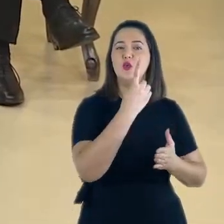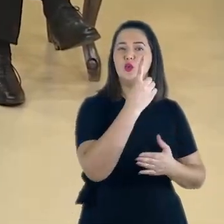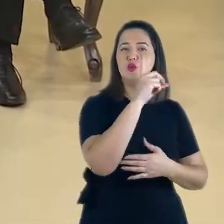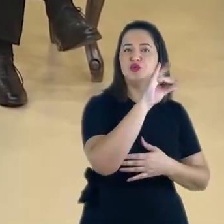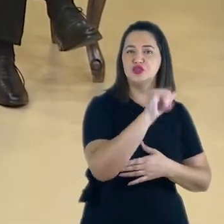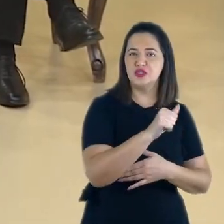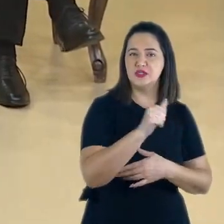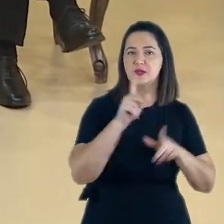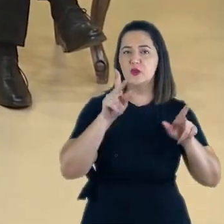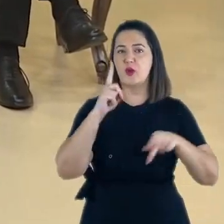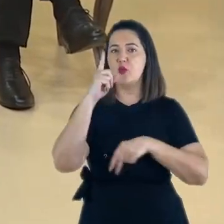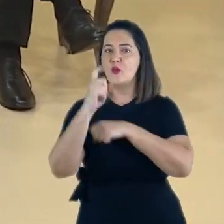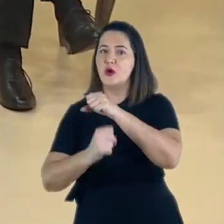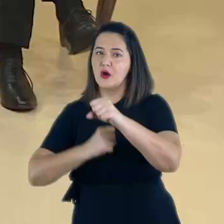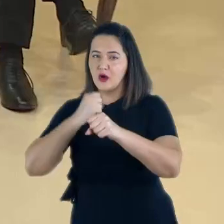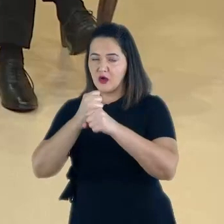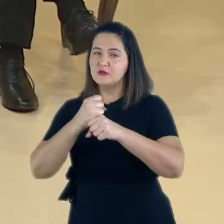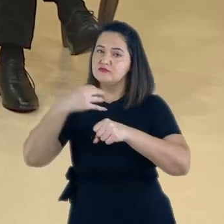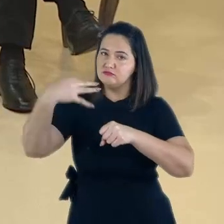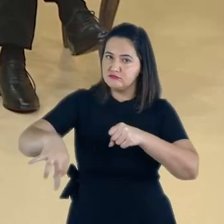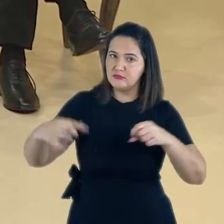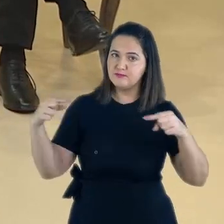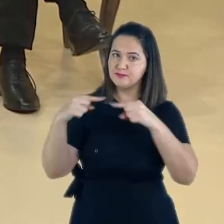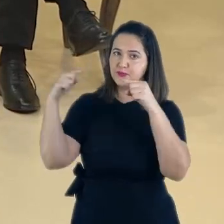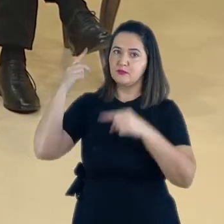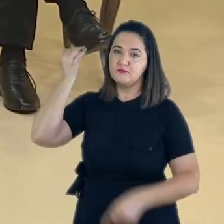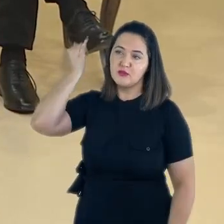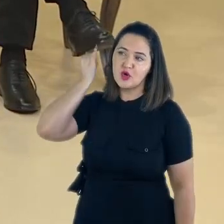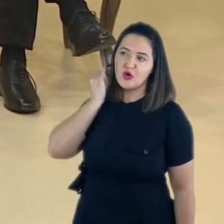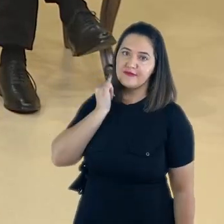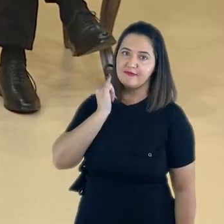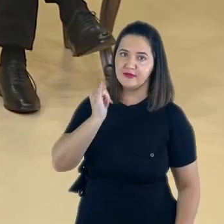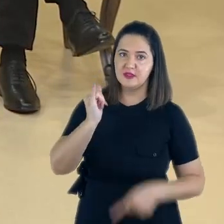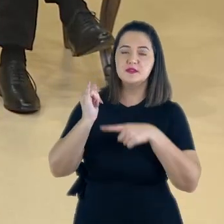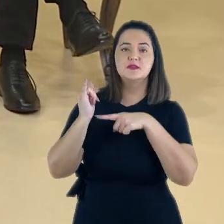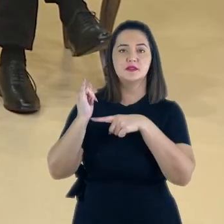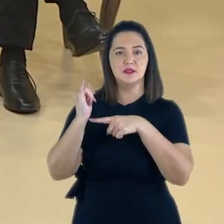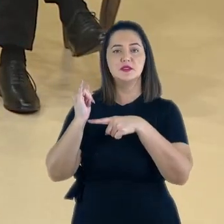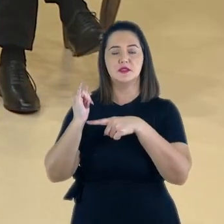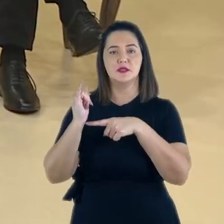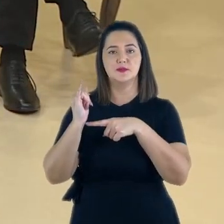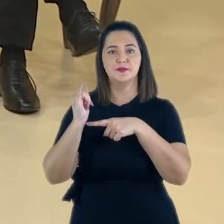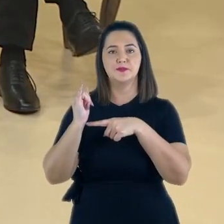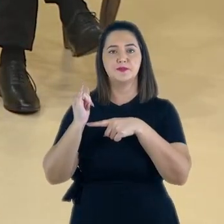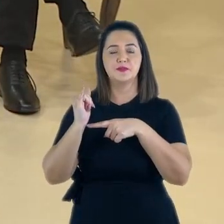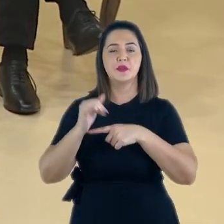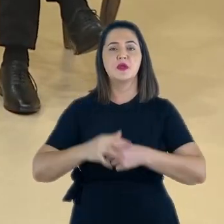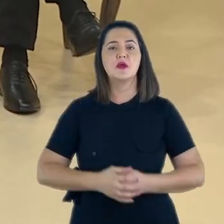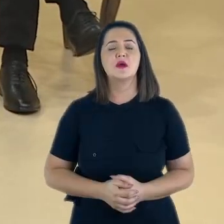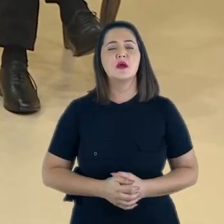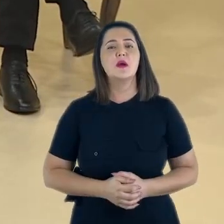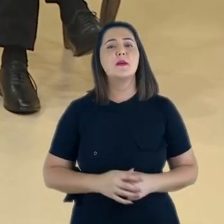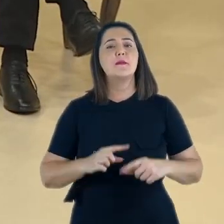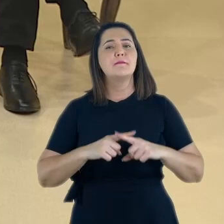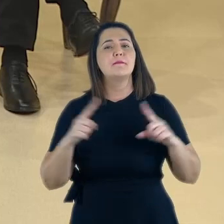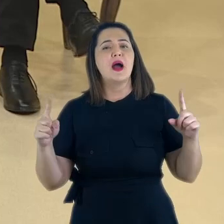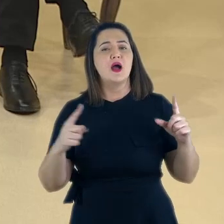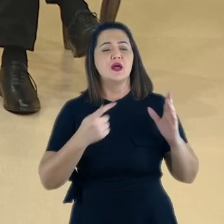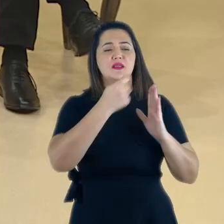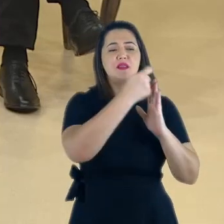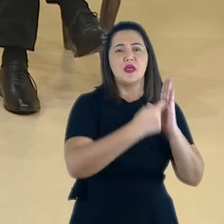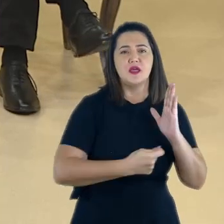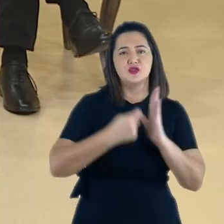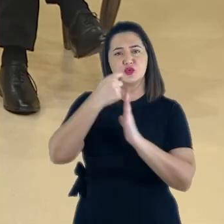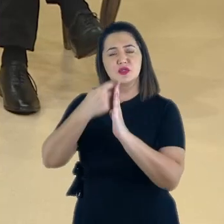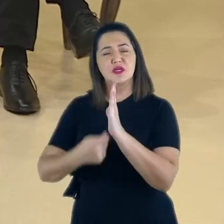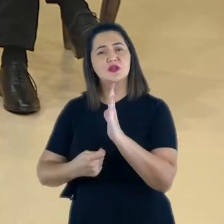interpretação da profecia e revelam uma ligação profética em termos de dias e anos, como eu falei, os dois